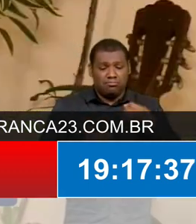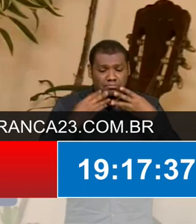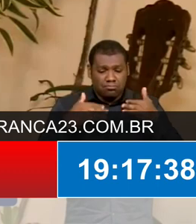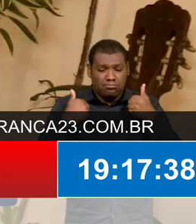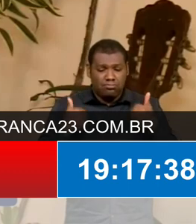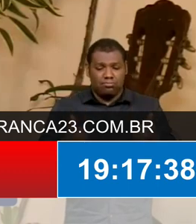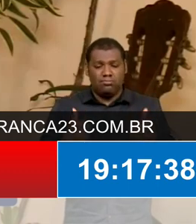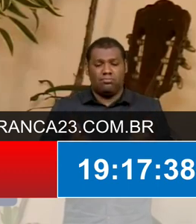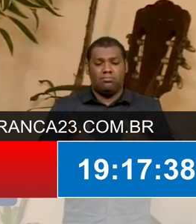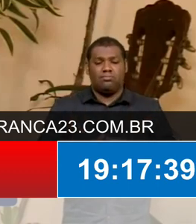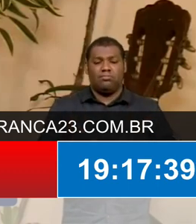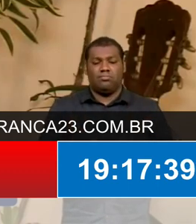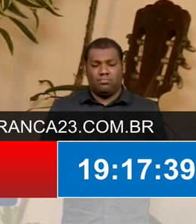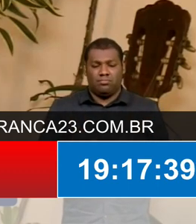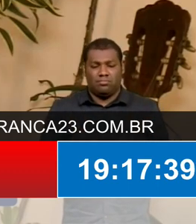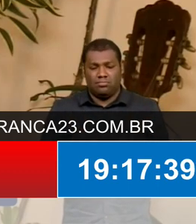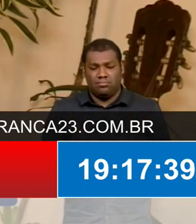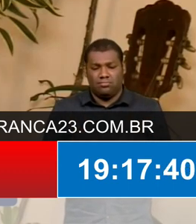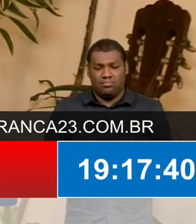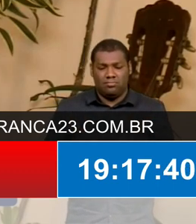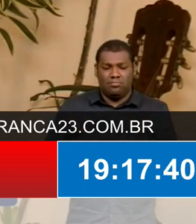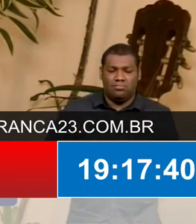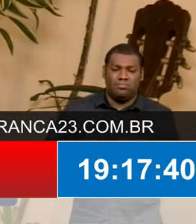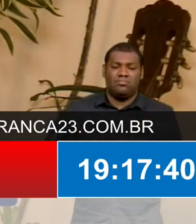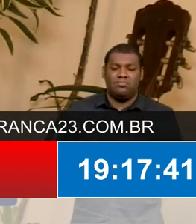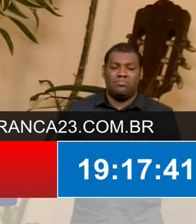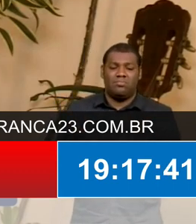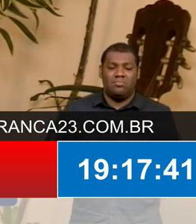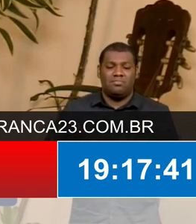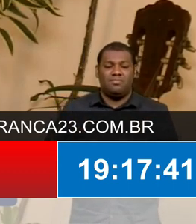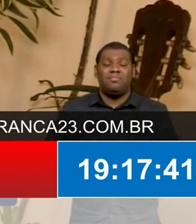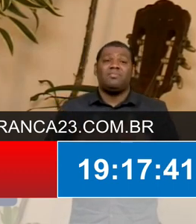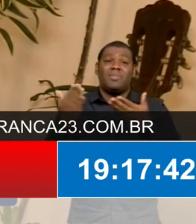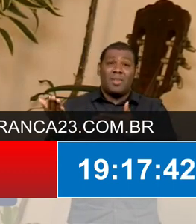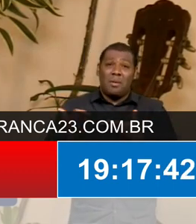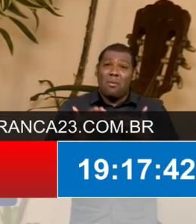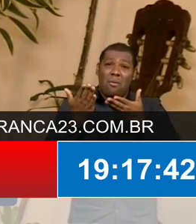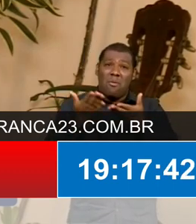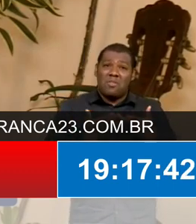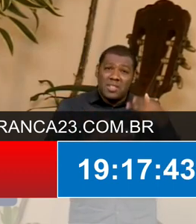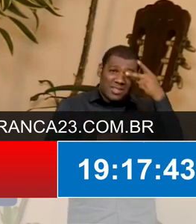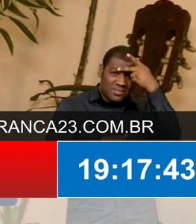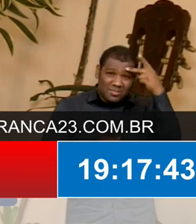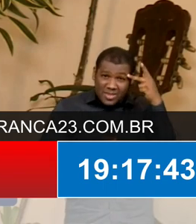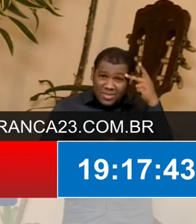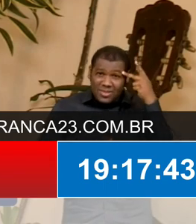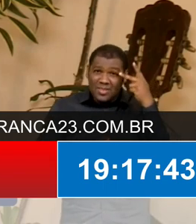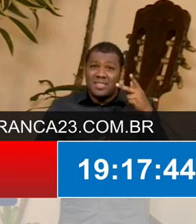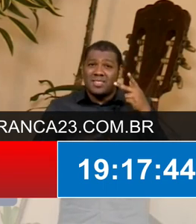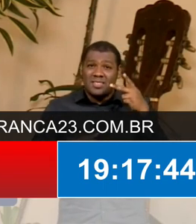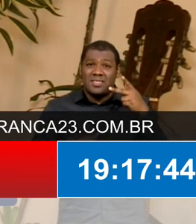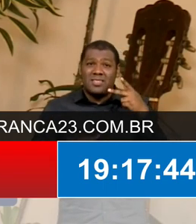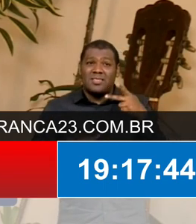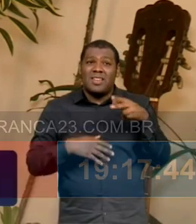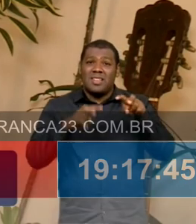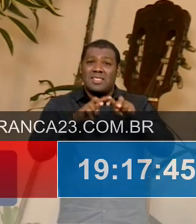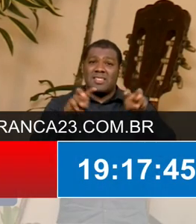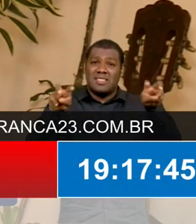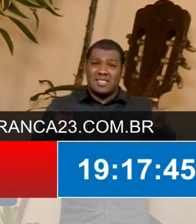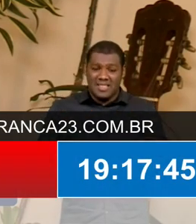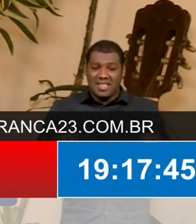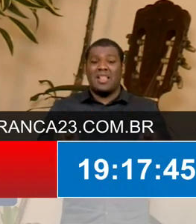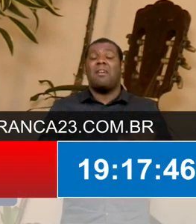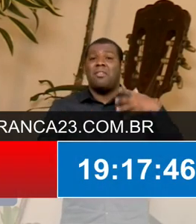como eu queria ter tido uma Manuelinha para falar, de ir lá assistir uma pessoa falando sobre tudo que eu sinto e ver a pessoa sentada lá falando